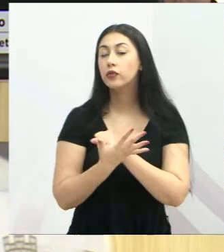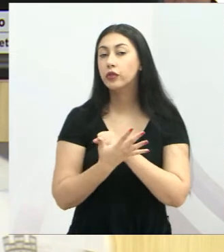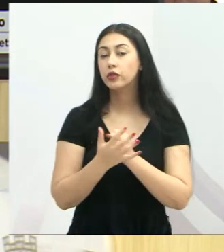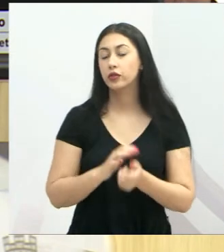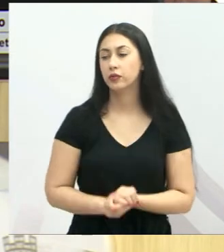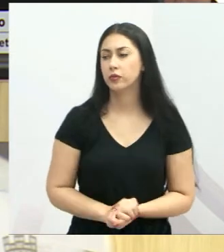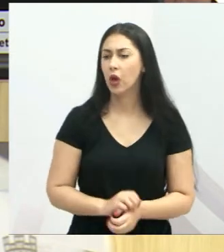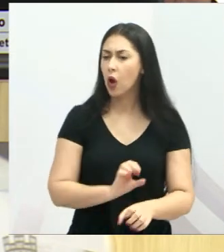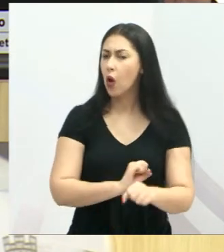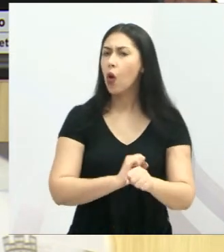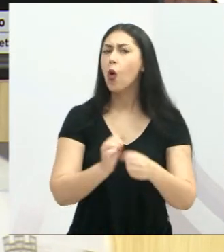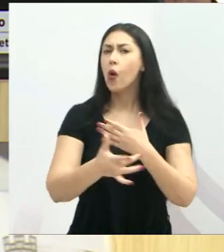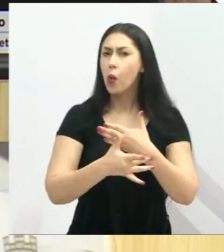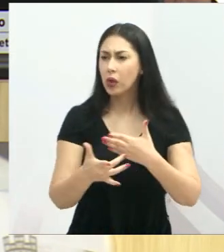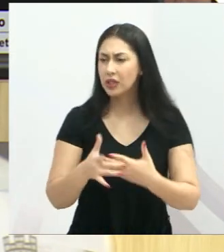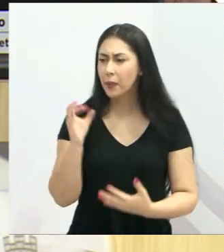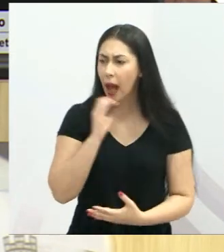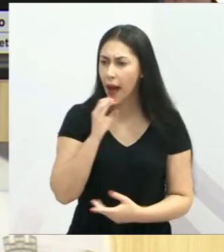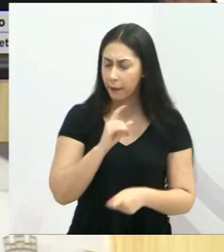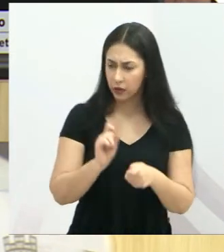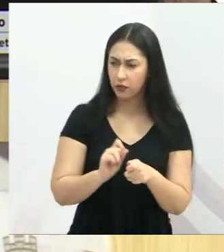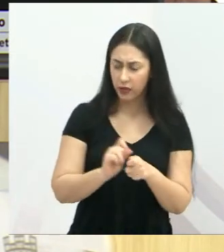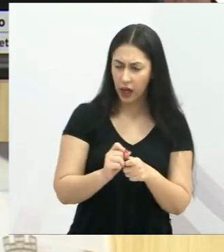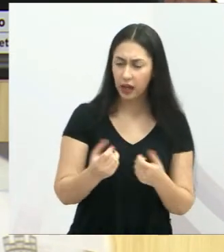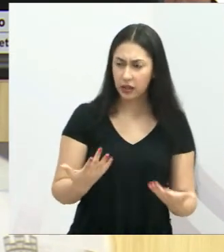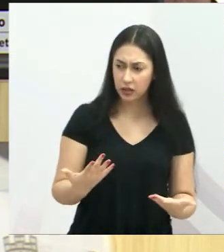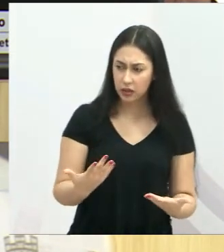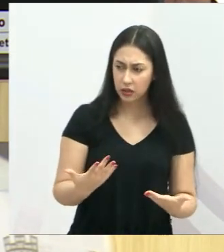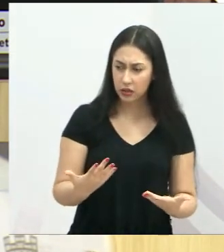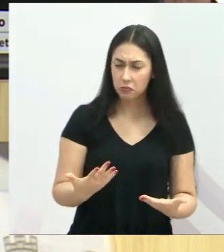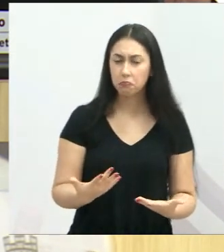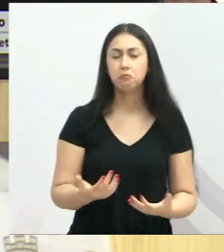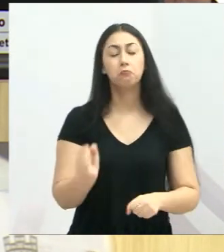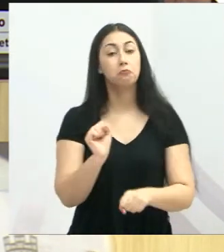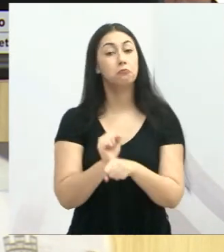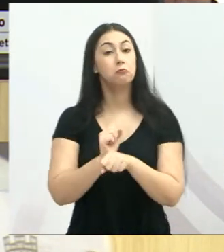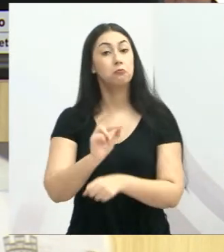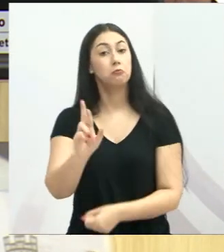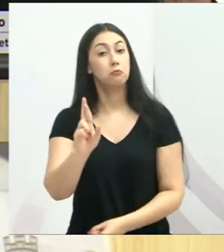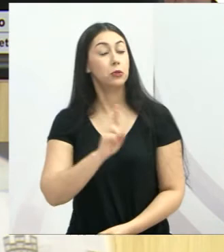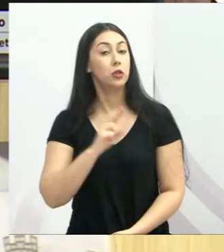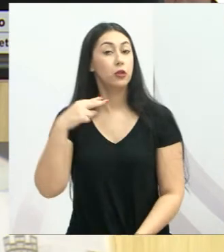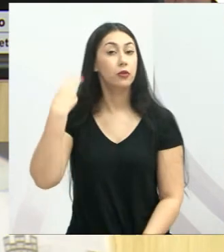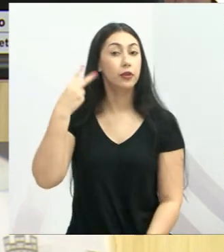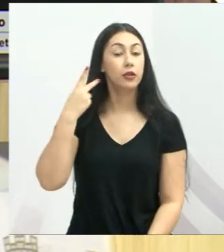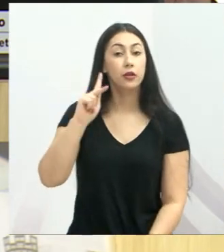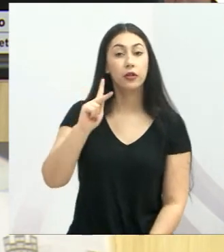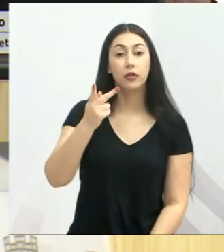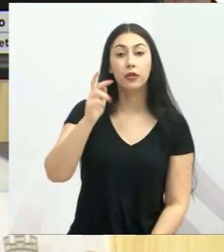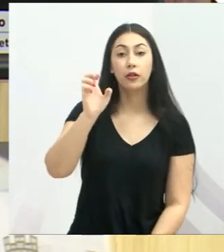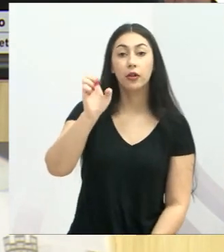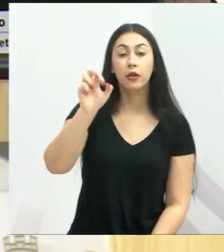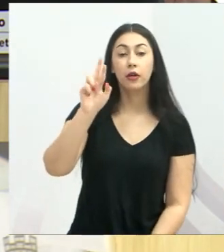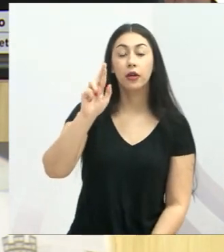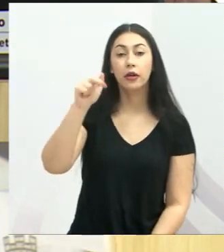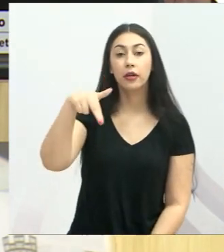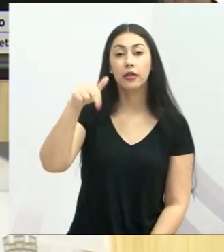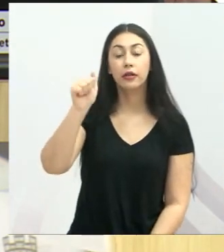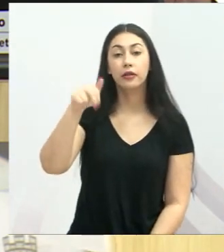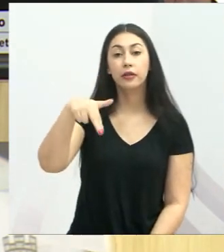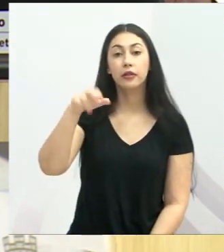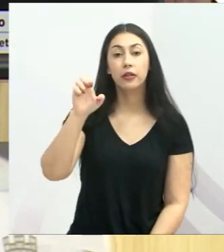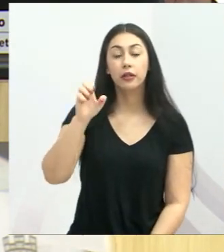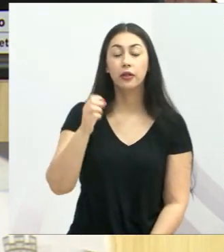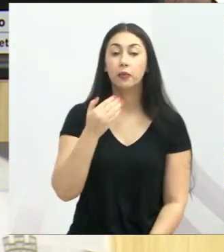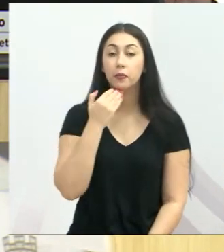testes rápidos estão sendo realizados? Ao aguardo de manifestação, vereador Hernani Barreto. Senhor presidente, foi solicitada